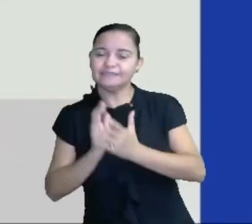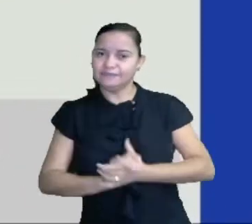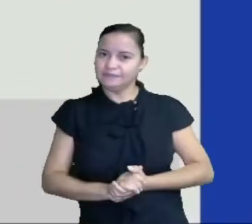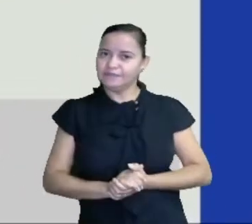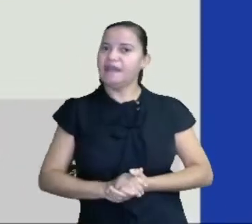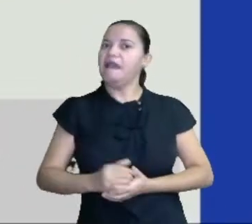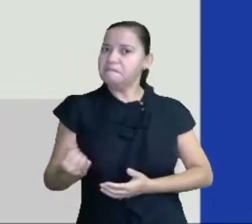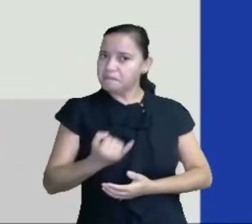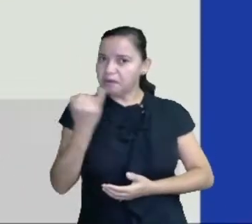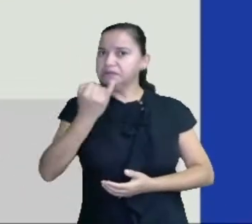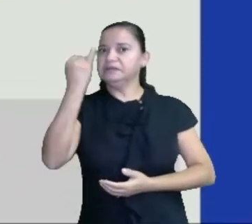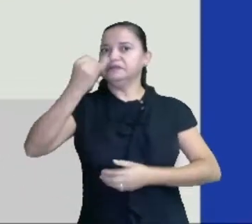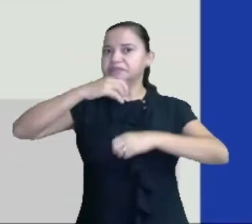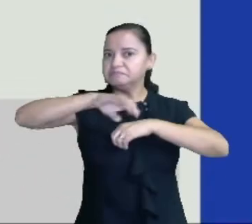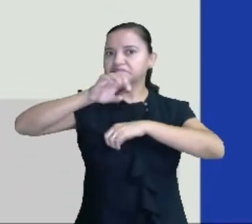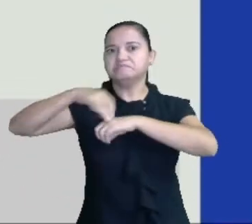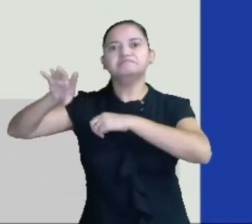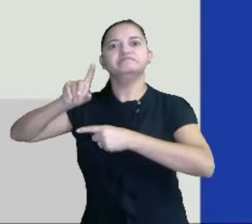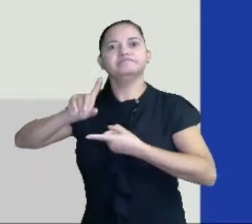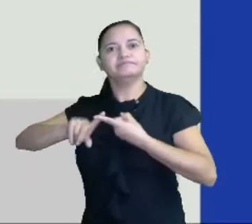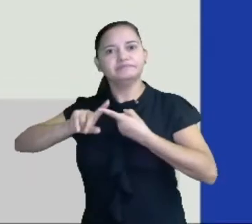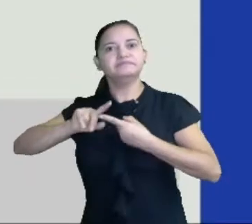por diante. Certo, gente?